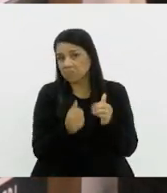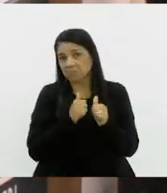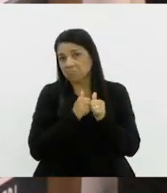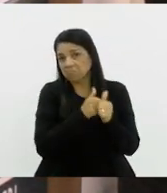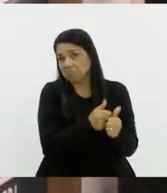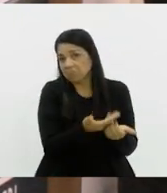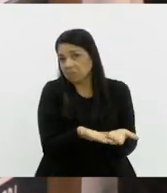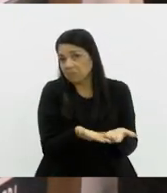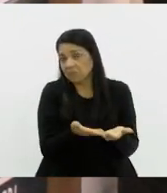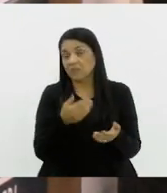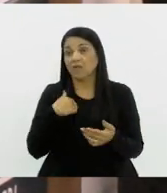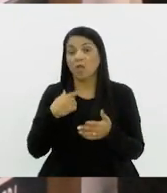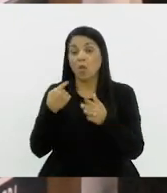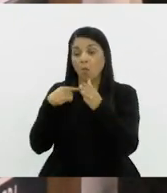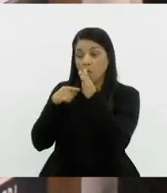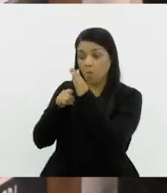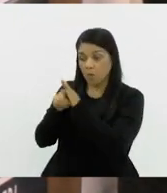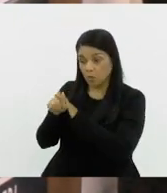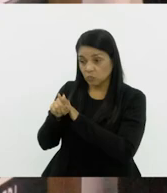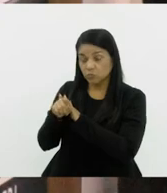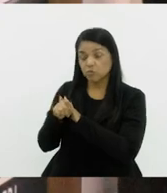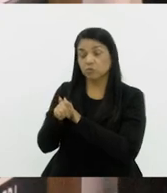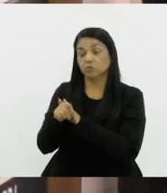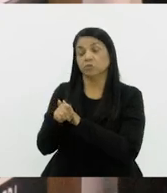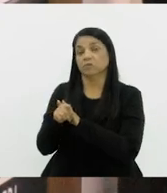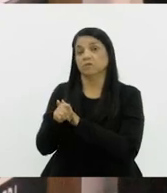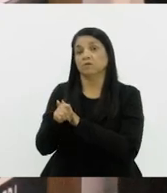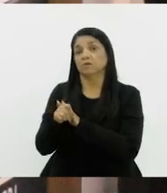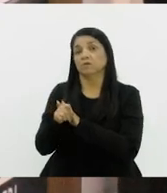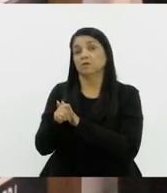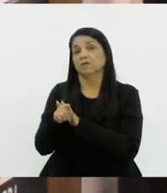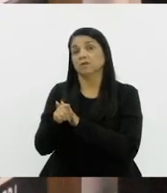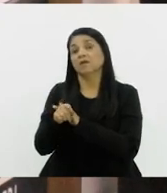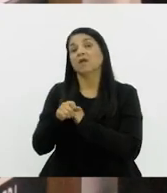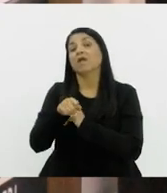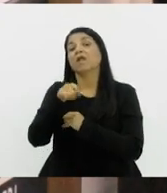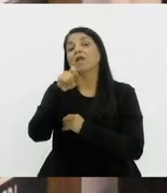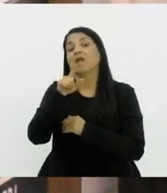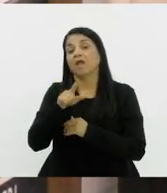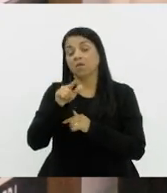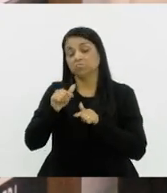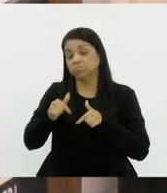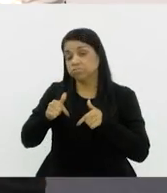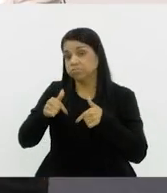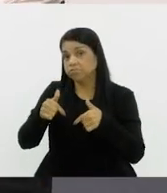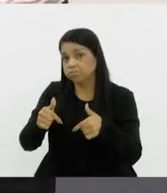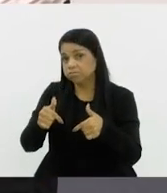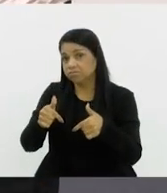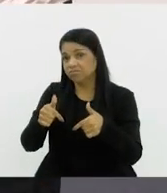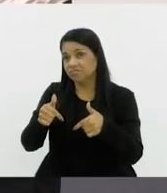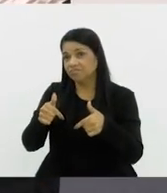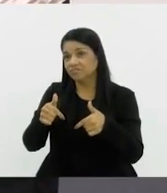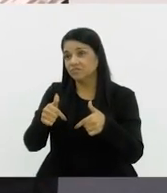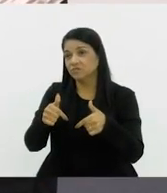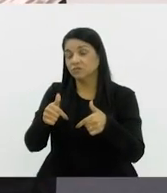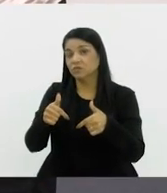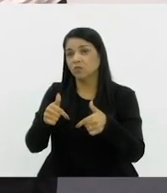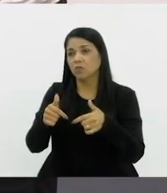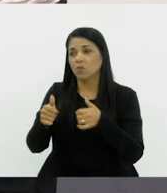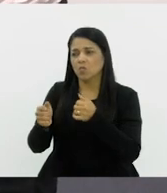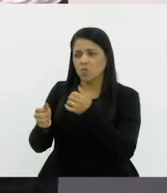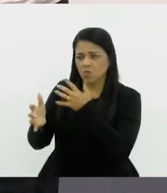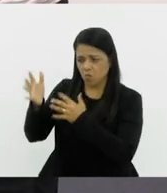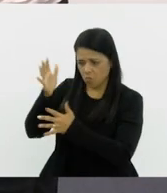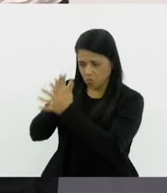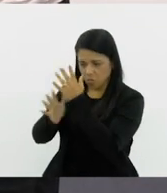meu questionamento, para se pensar, não é para responder agora, é em que medida, ouvindo tudo que foi trazido aqui hoje,